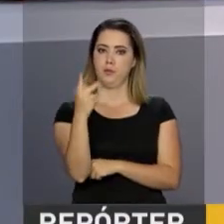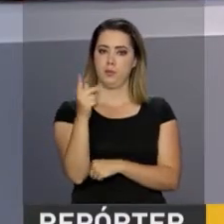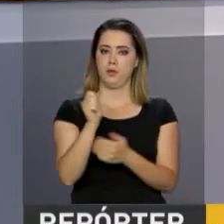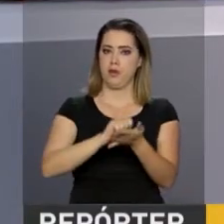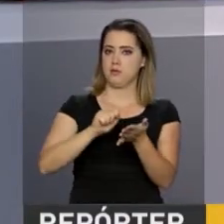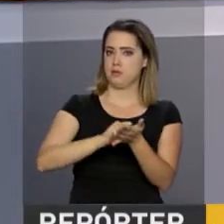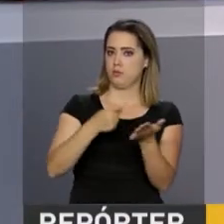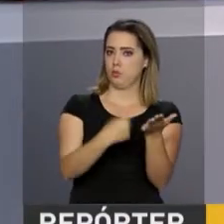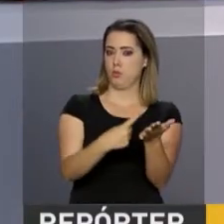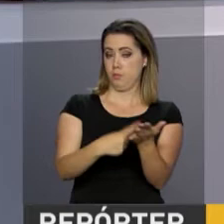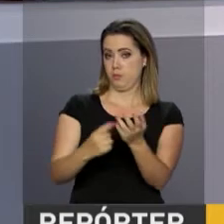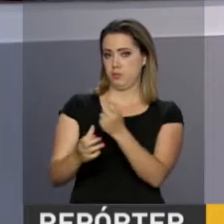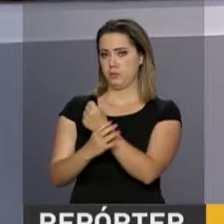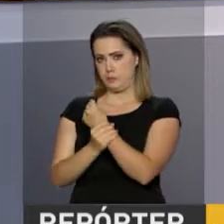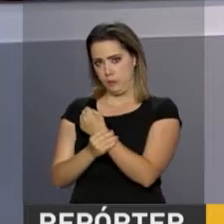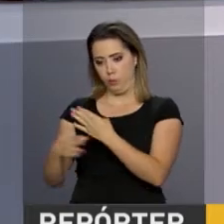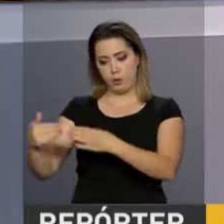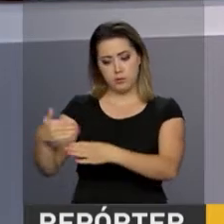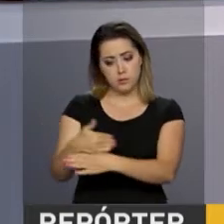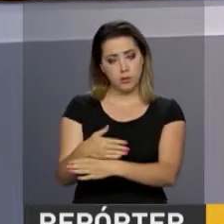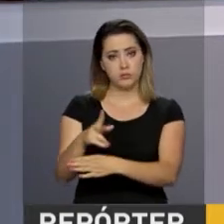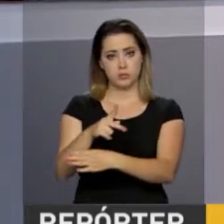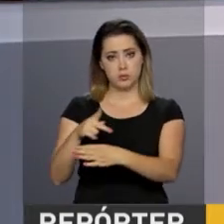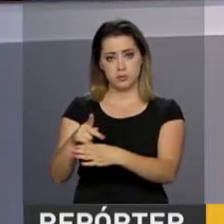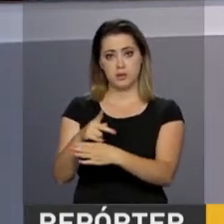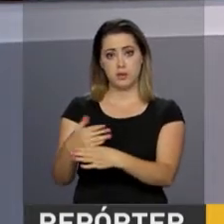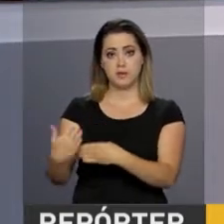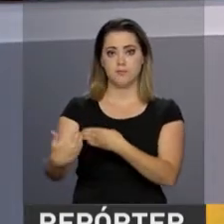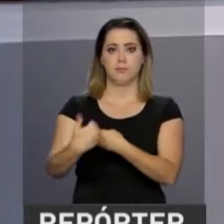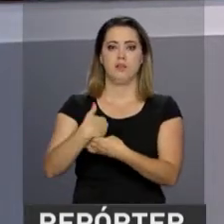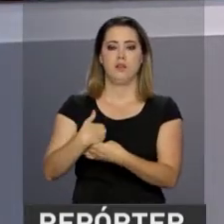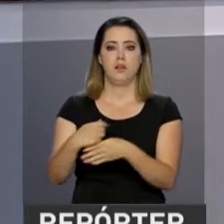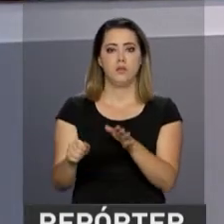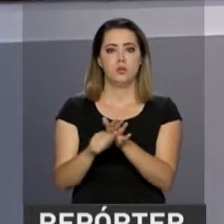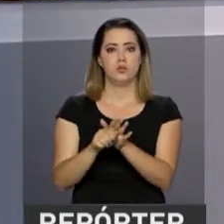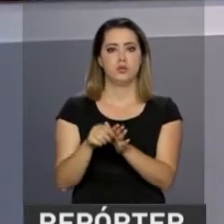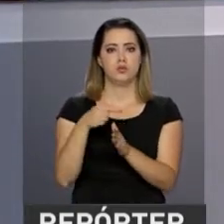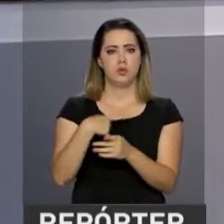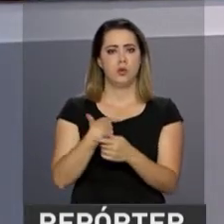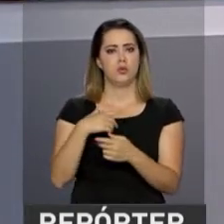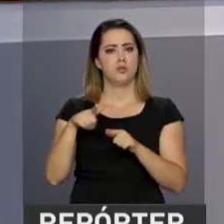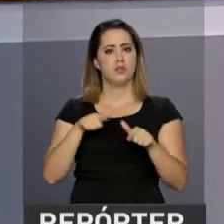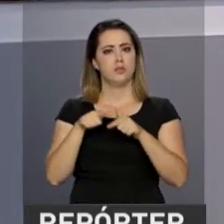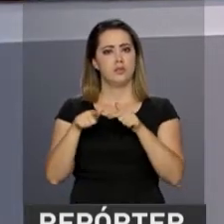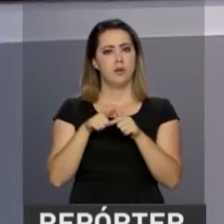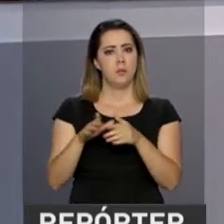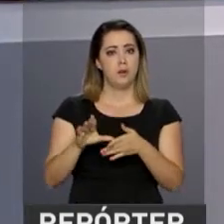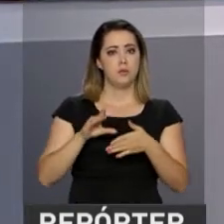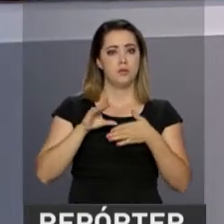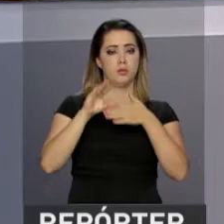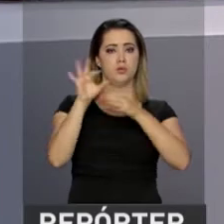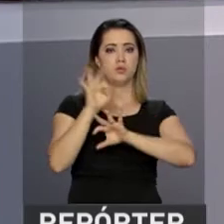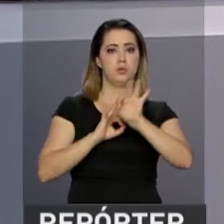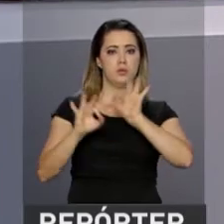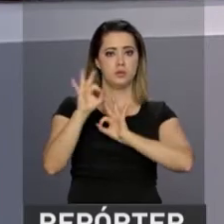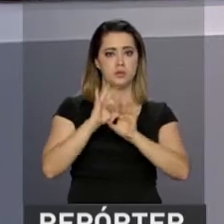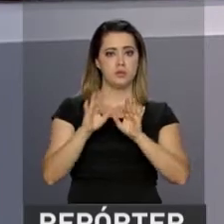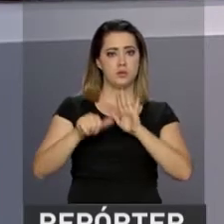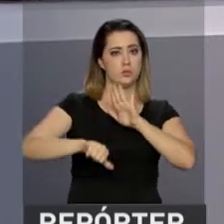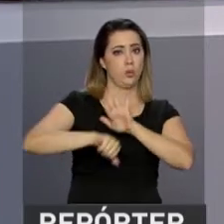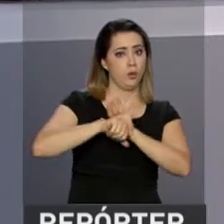acordo sobre segurança na fronteira e tráfico de drogas estão previstas ações coordenadas contra organizações criminosas